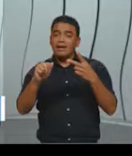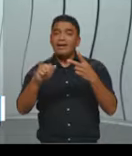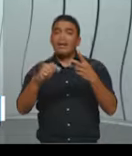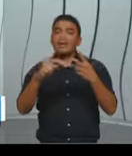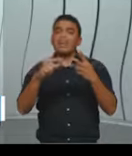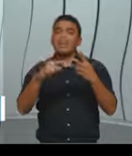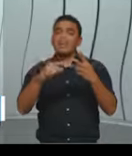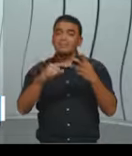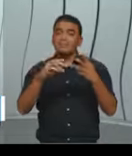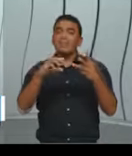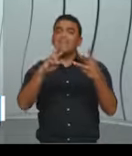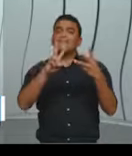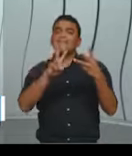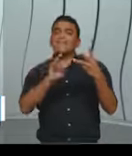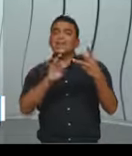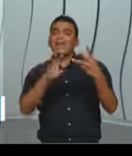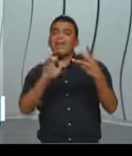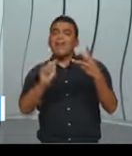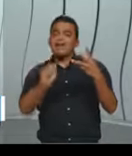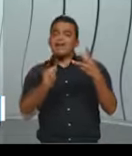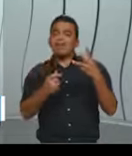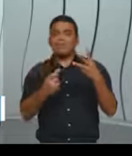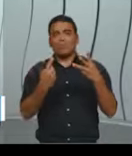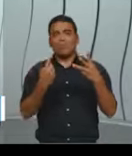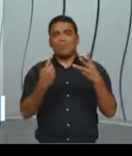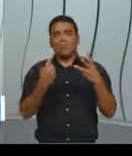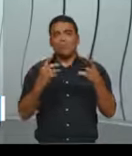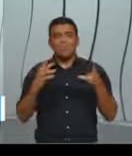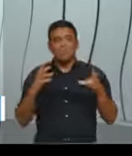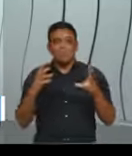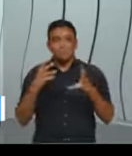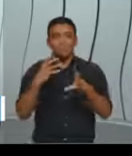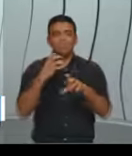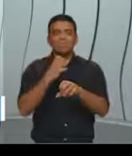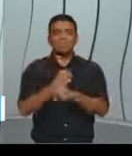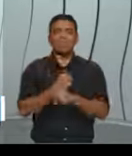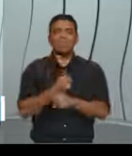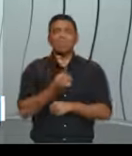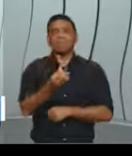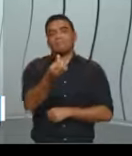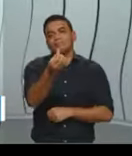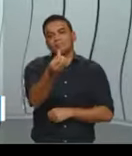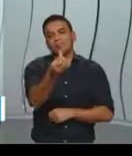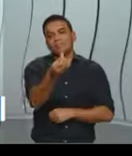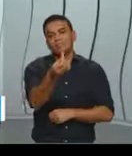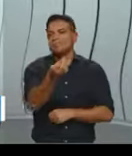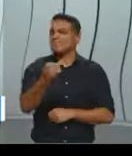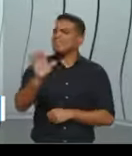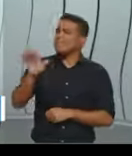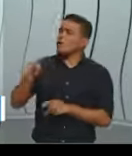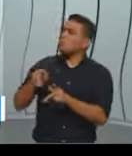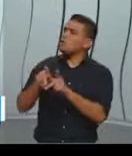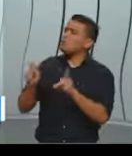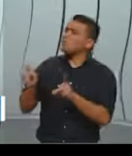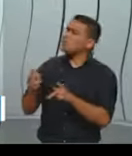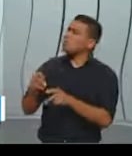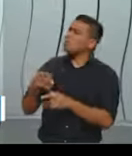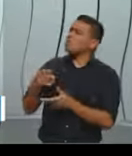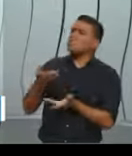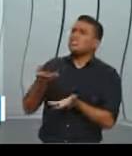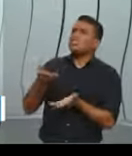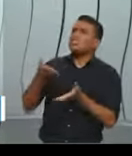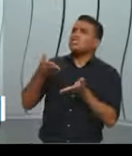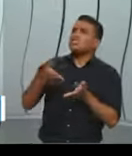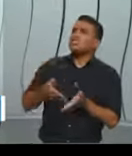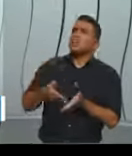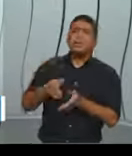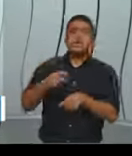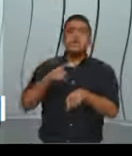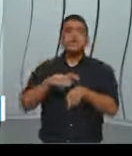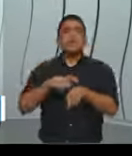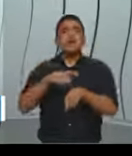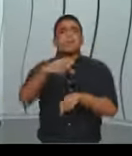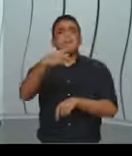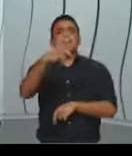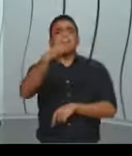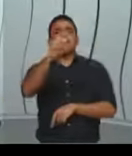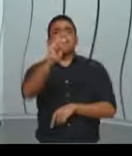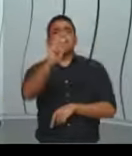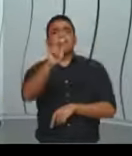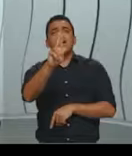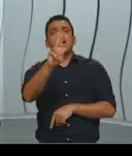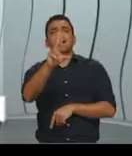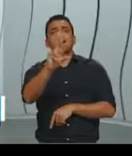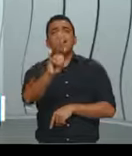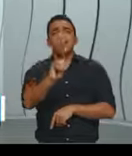como terceira aqui. Uma, já deu um total de 6. Uai, Flávio, e quando chegar no Paulo? Vamos lá. Já